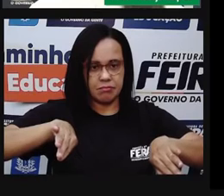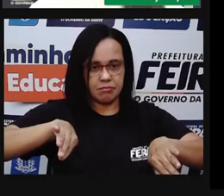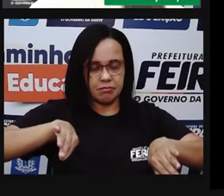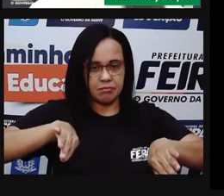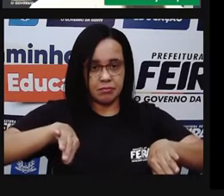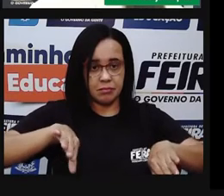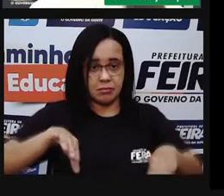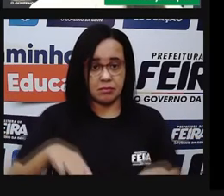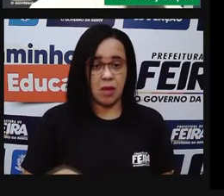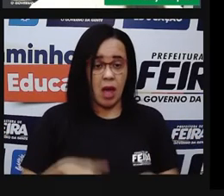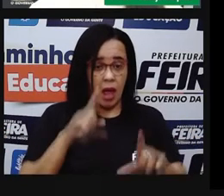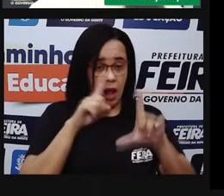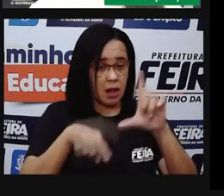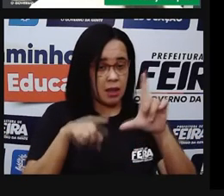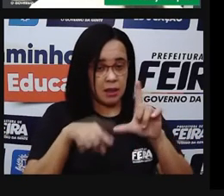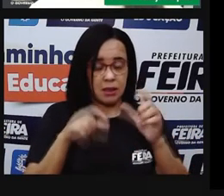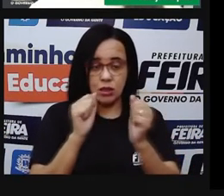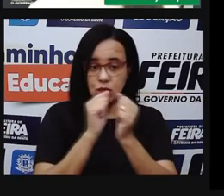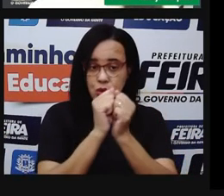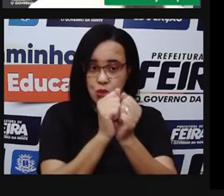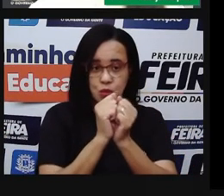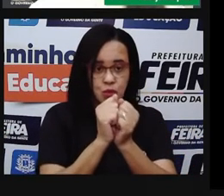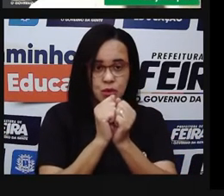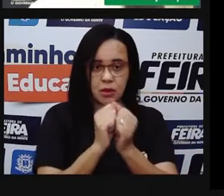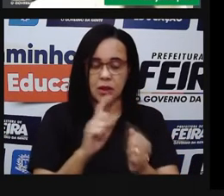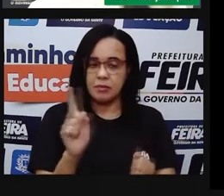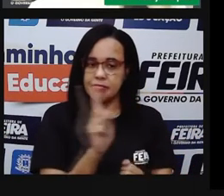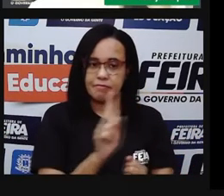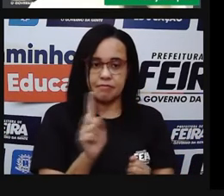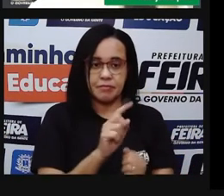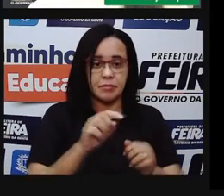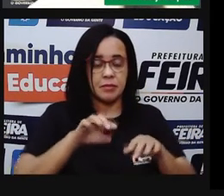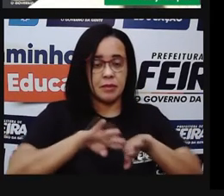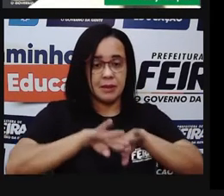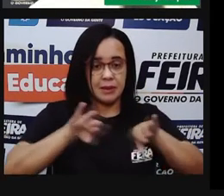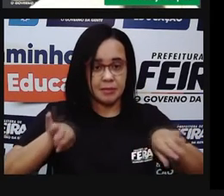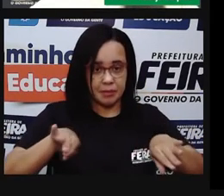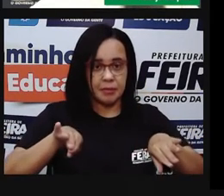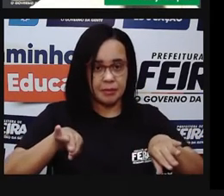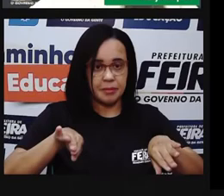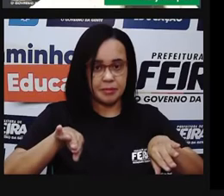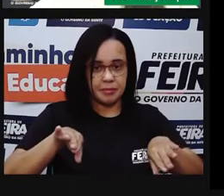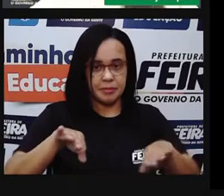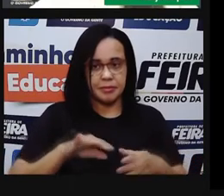juntas. Eu preciso separar. Ó,